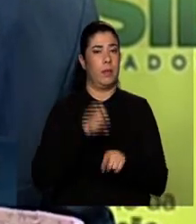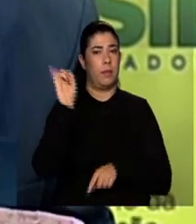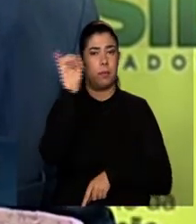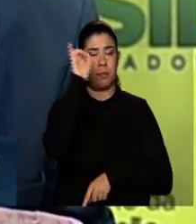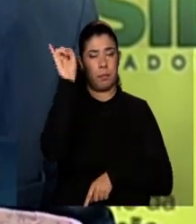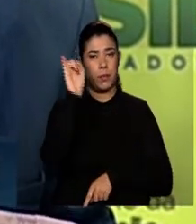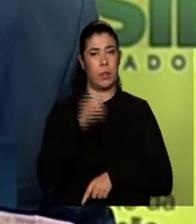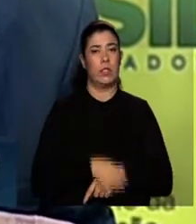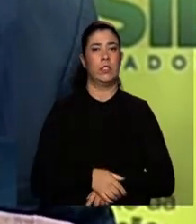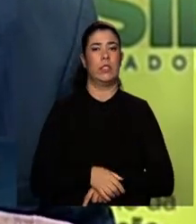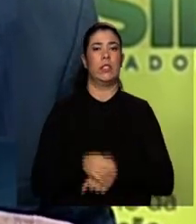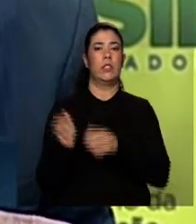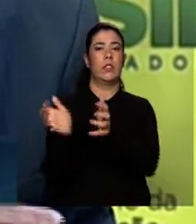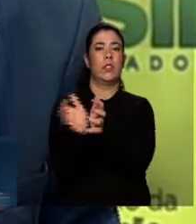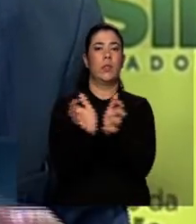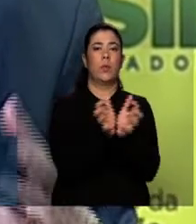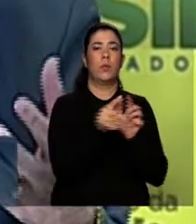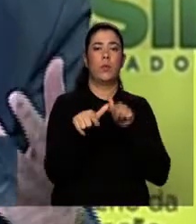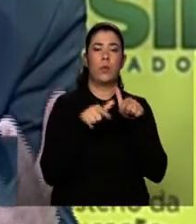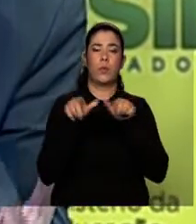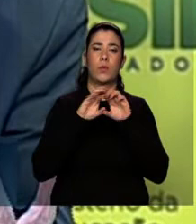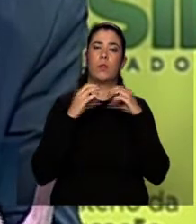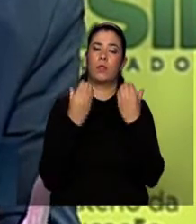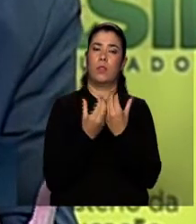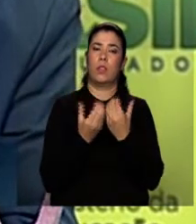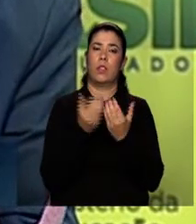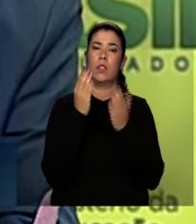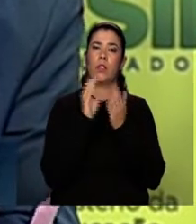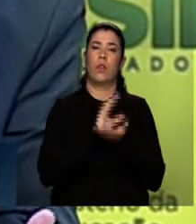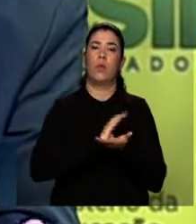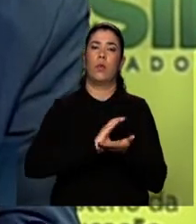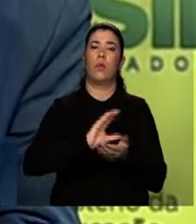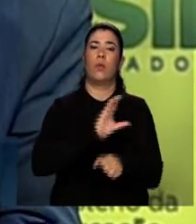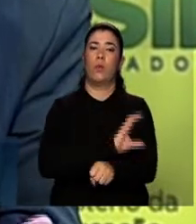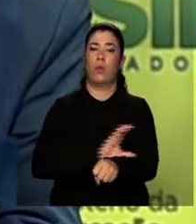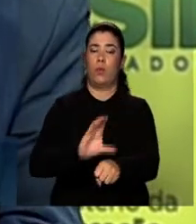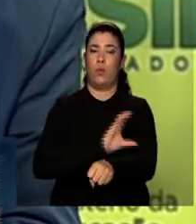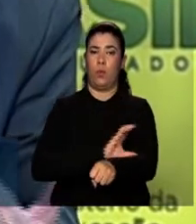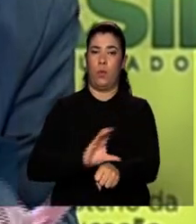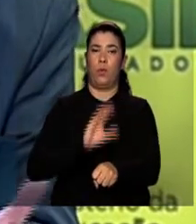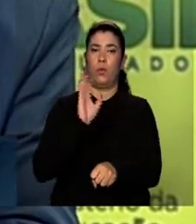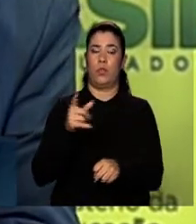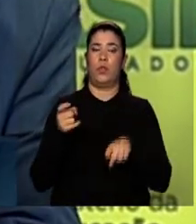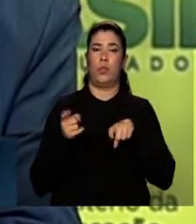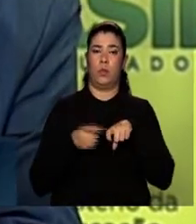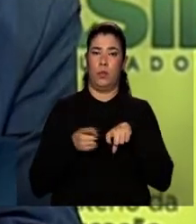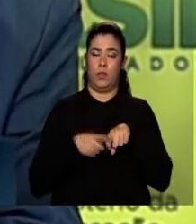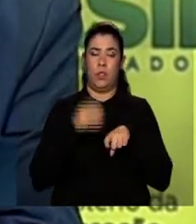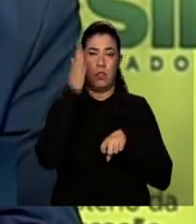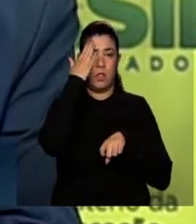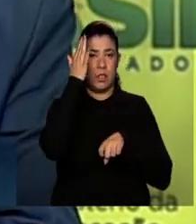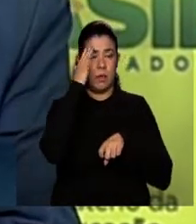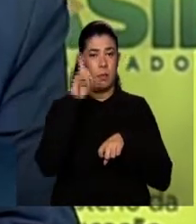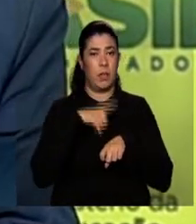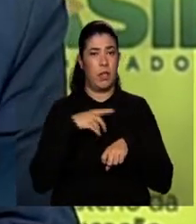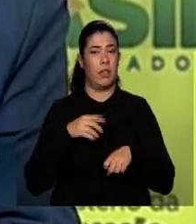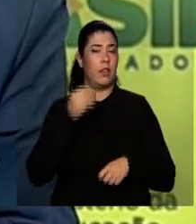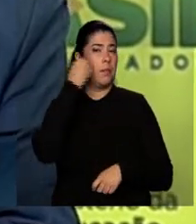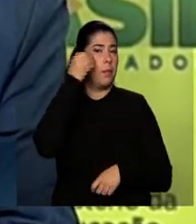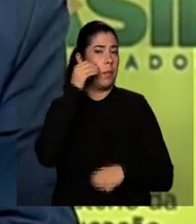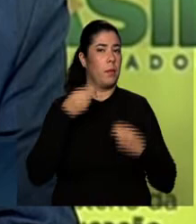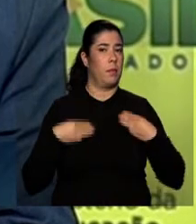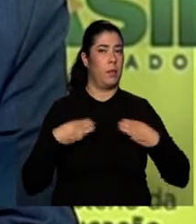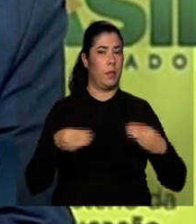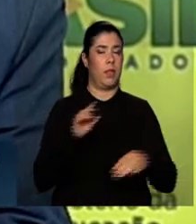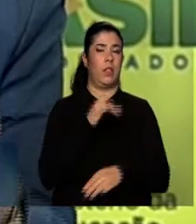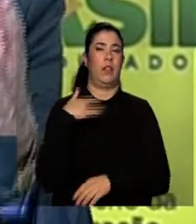trabalho conjunto, nós estamos abrindo o curso de medicina e nós sabemos, pela experiência do Ministério da